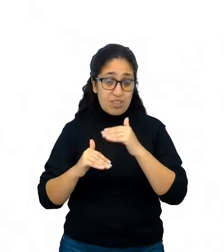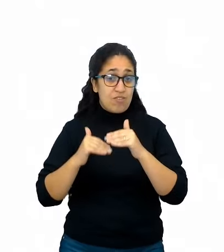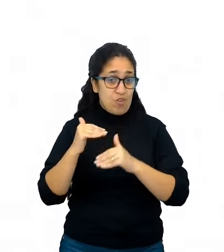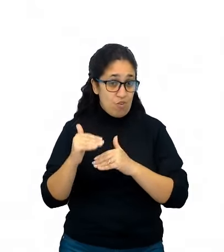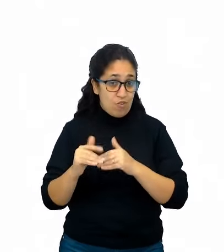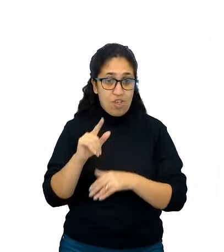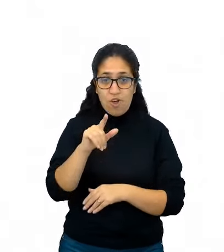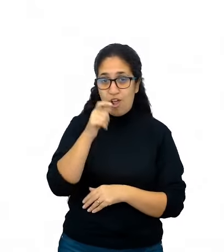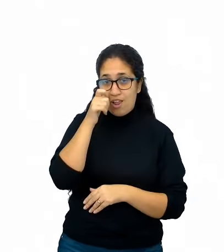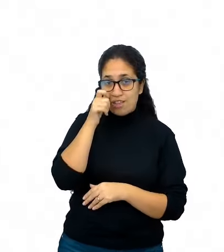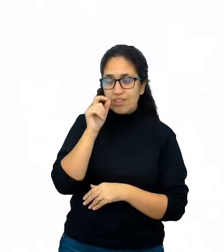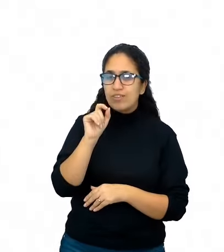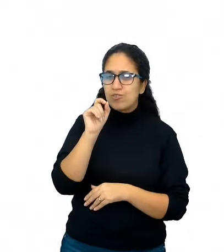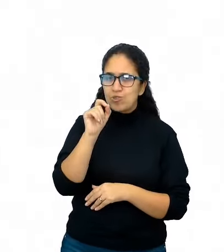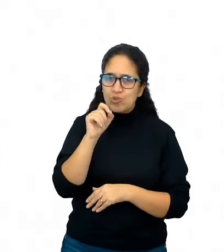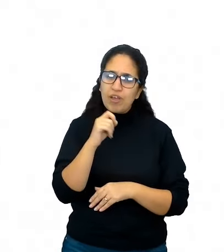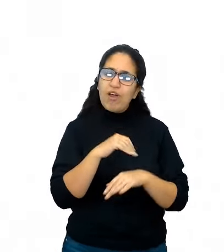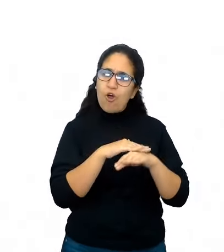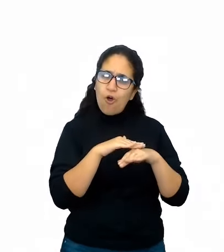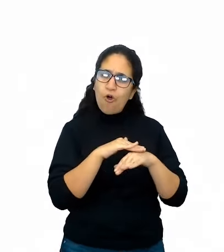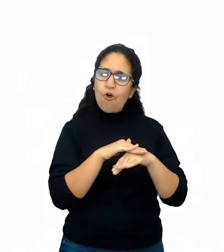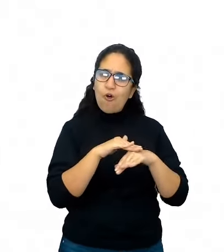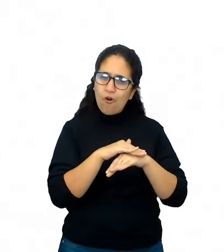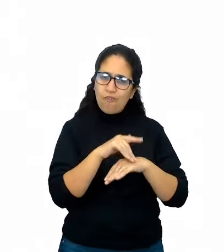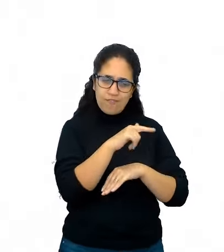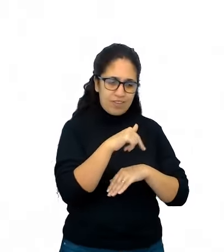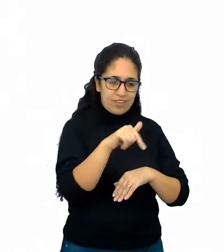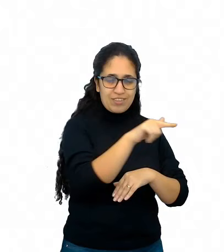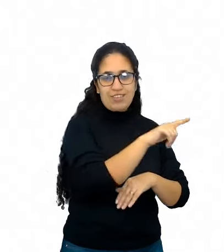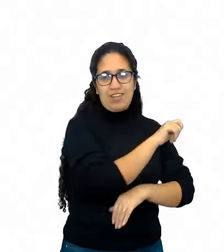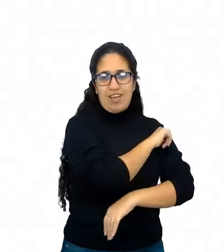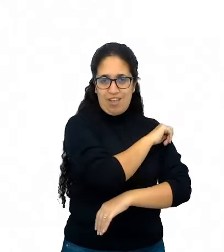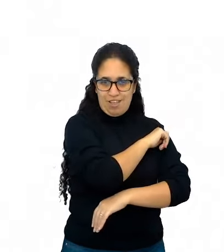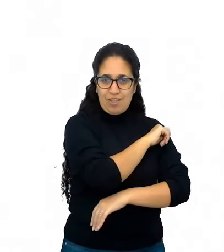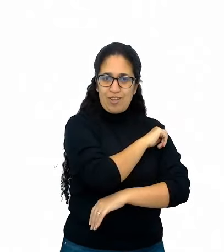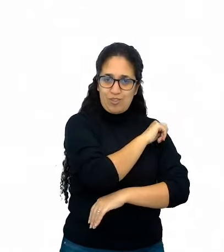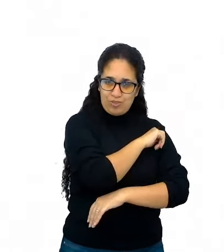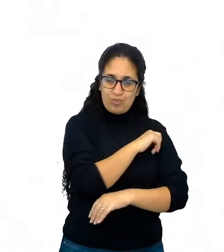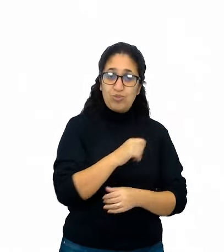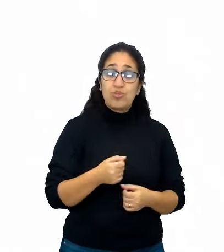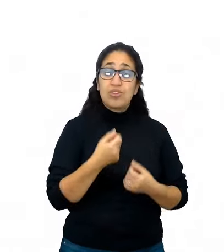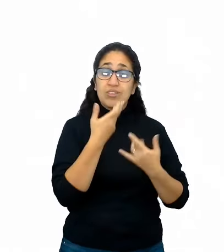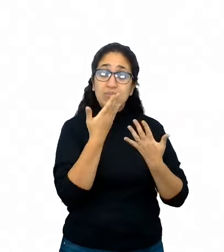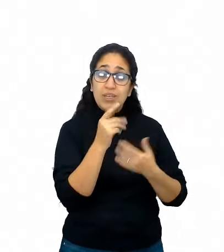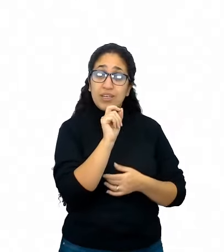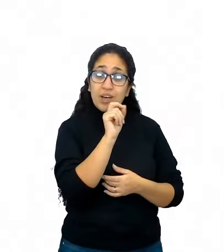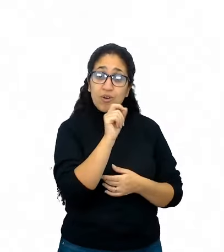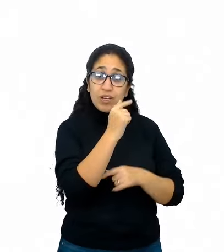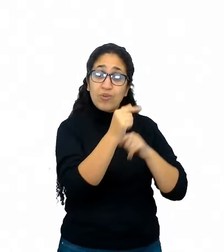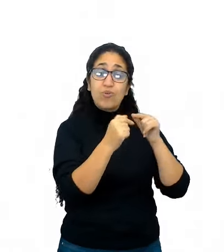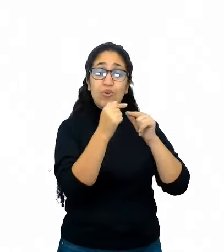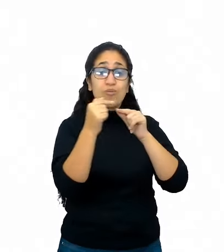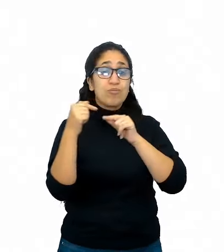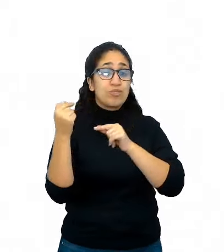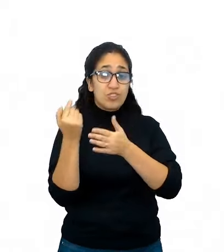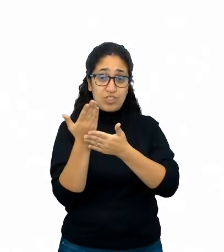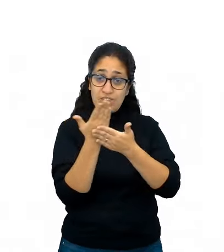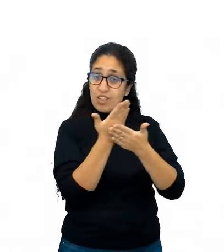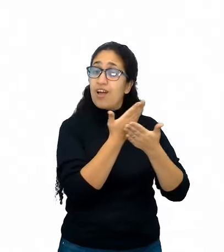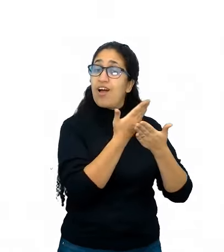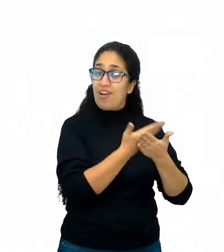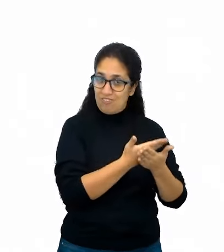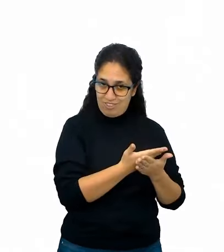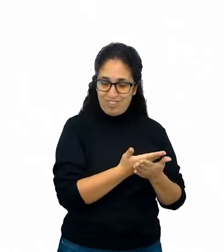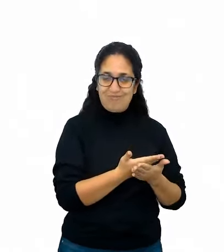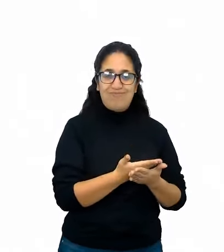É interessante iniciar uma conversa com a turma, expondo inicialmente os objetivos das aulas, né?